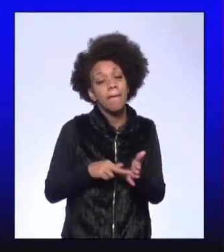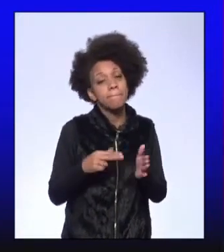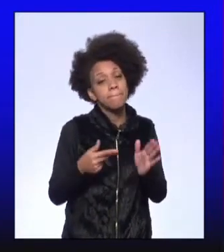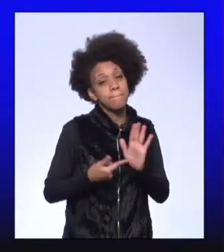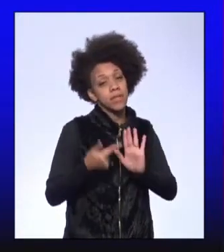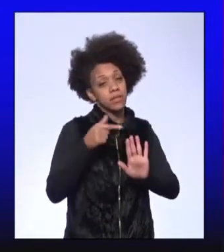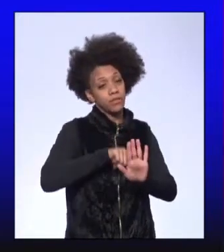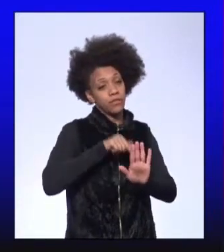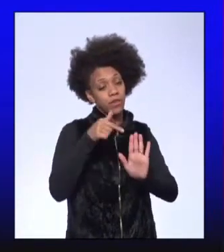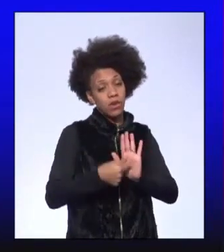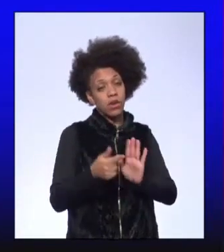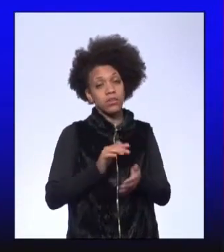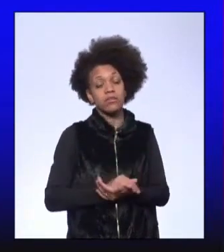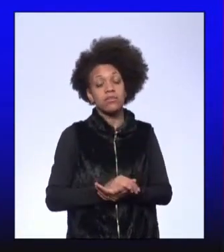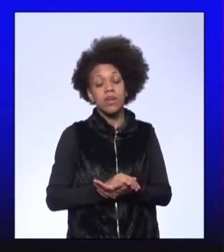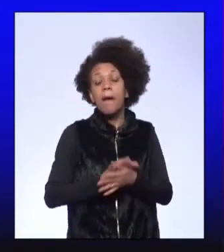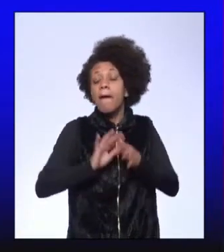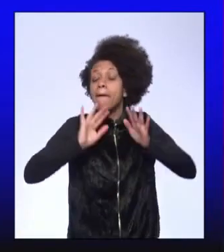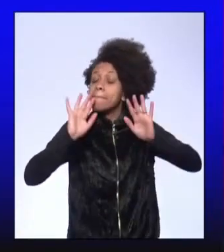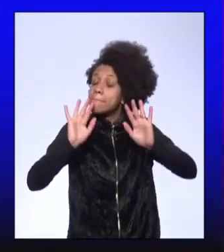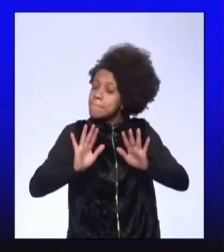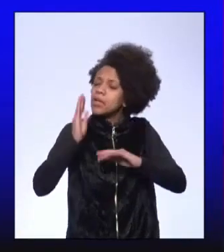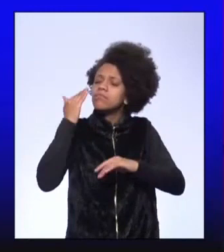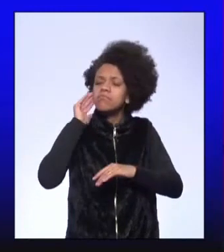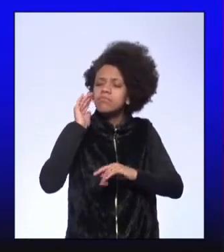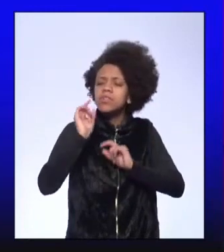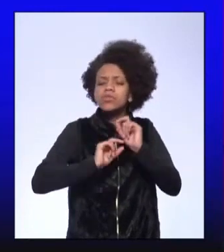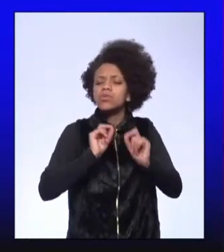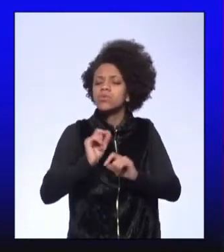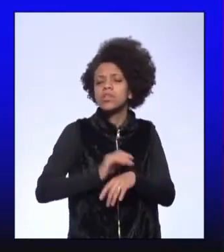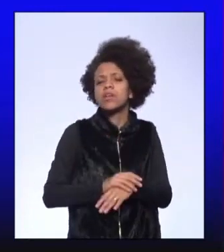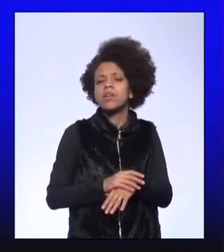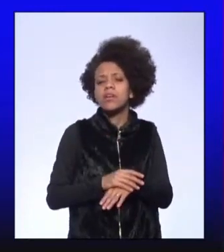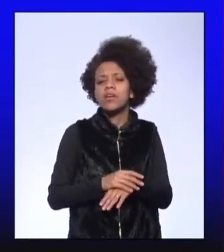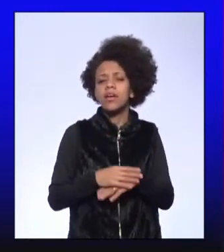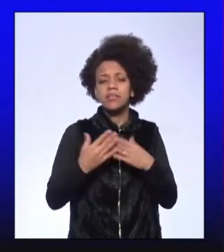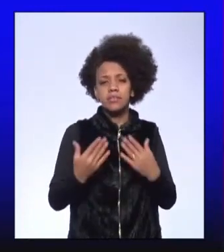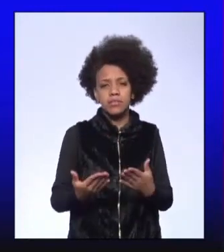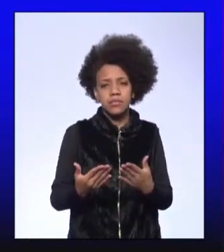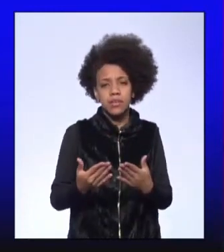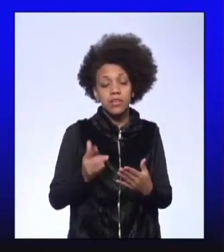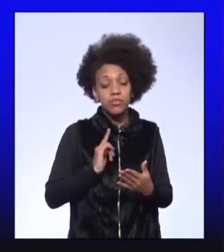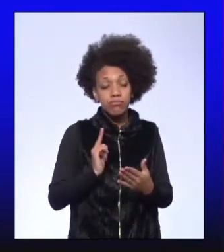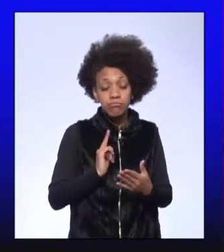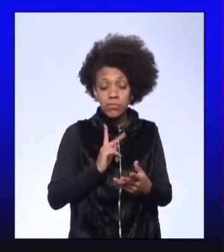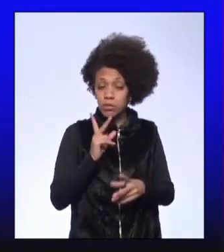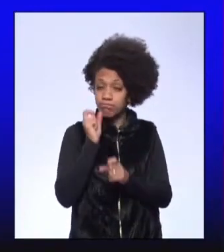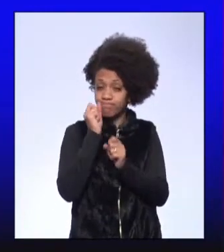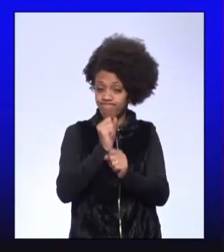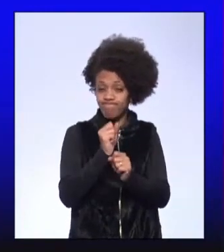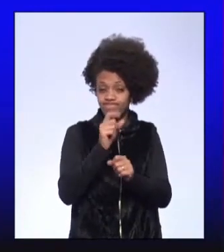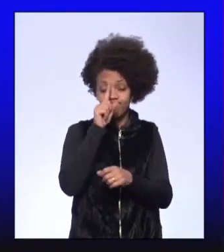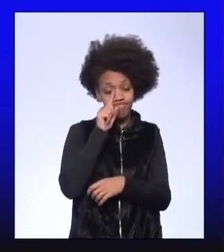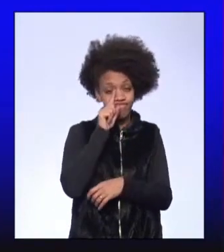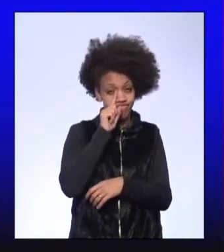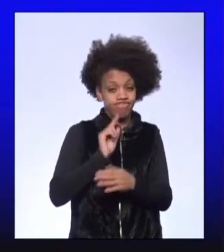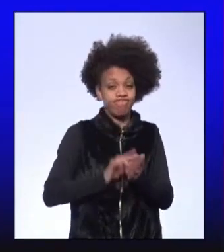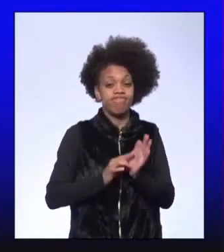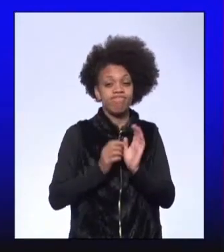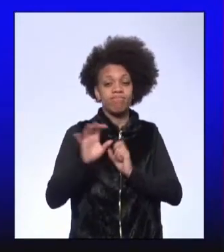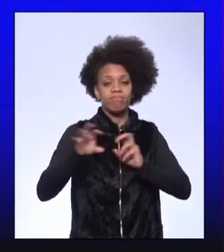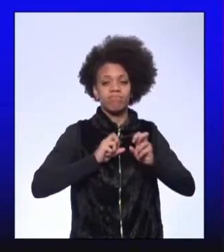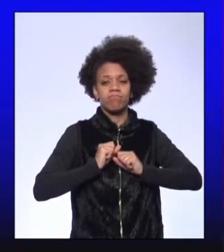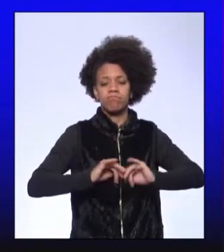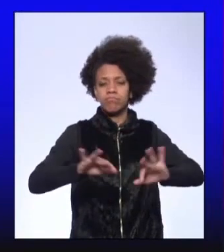metafórica, paradoxal, mas a gente entendia que, a despeito de haver um potencial risco de transmissão